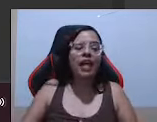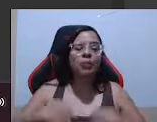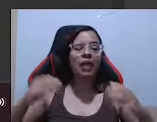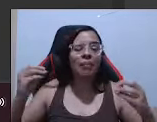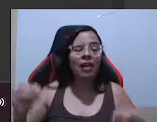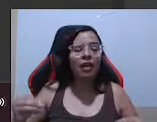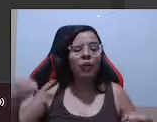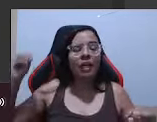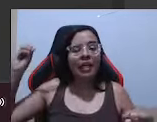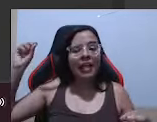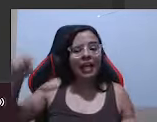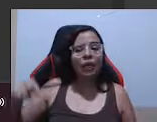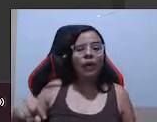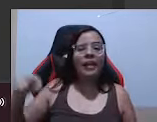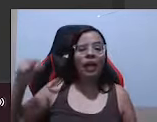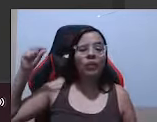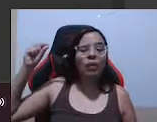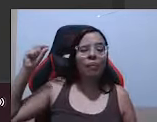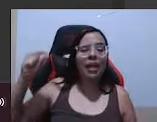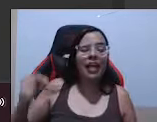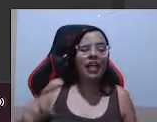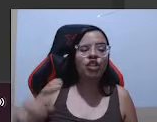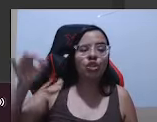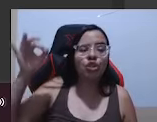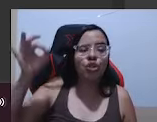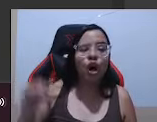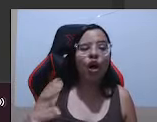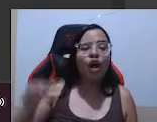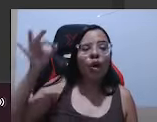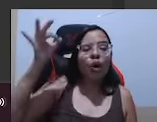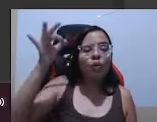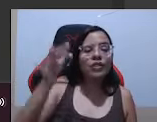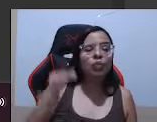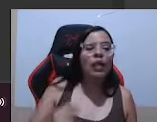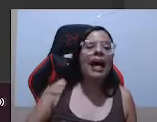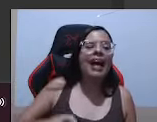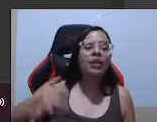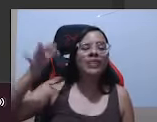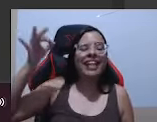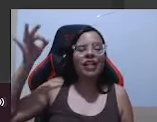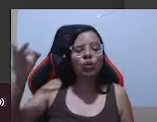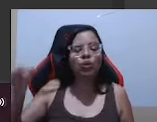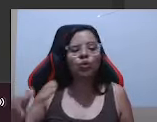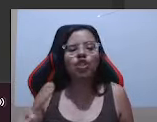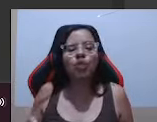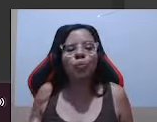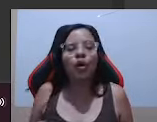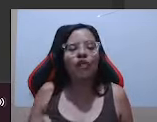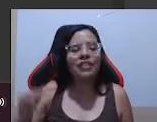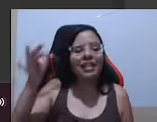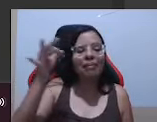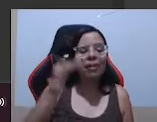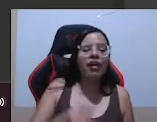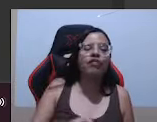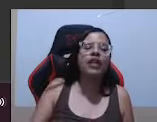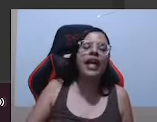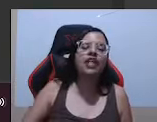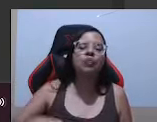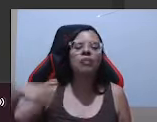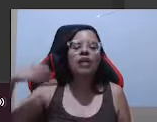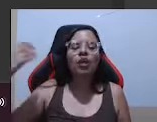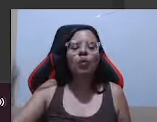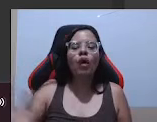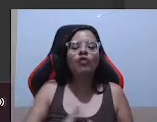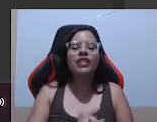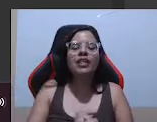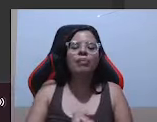da Vunesp, lembrando que aqui no canal tem uma playlist só com simulados, resoluções de provas da Banca